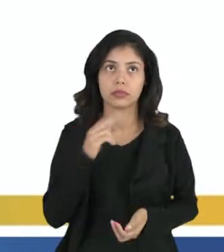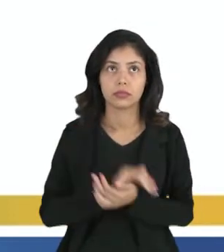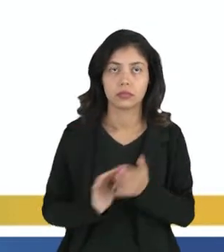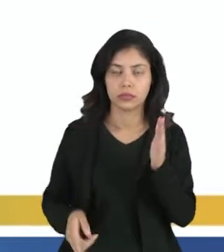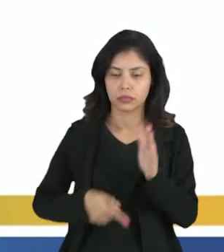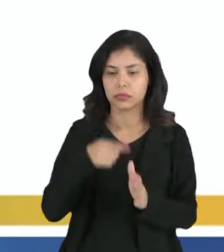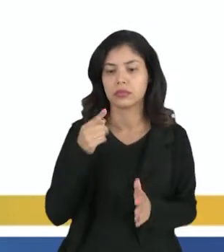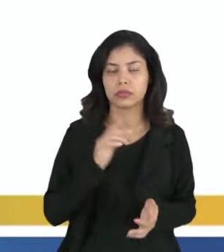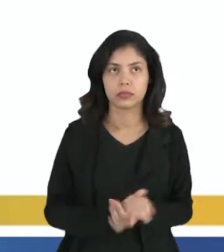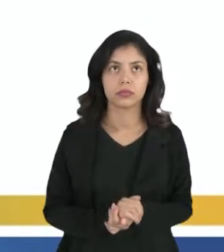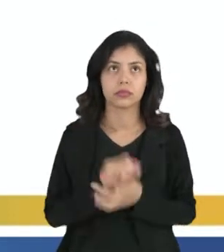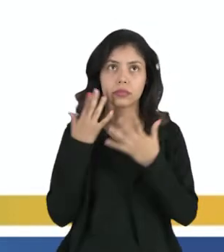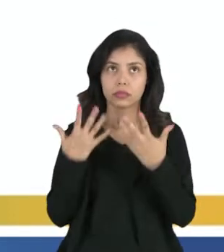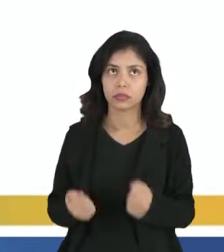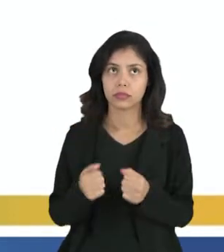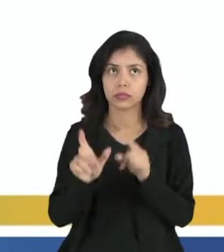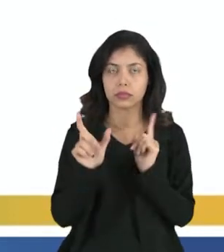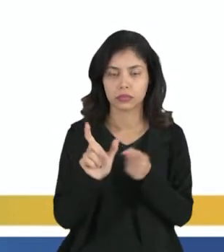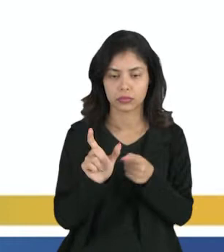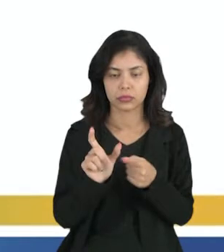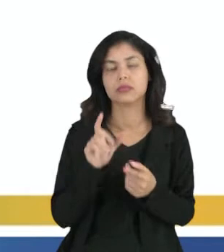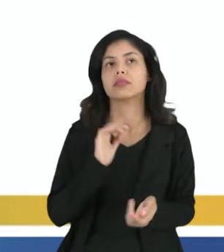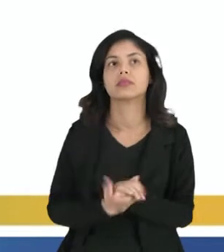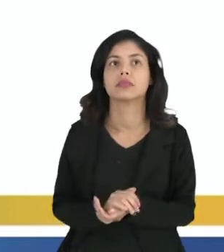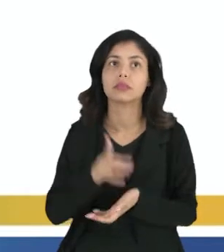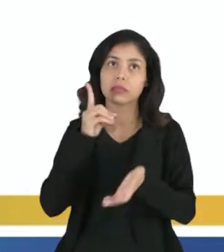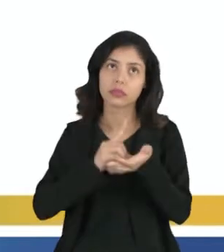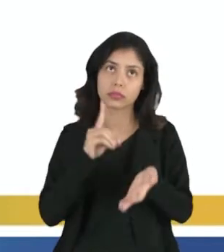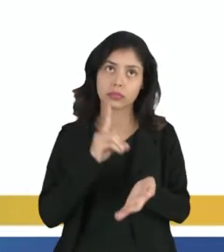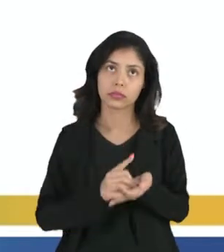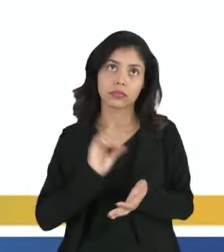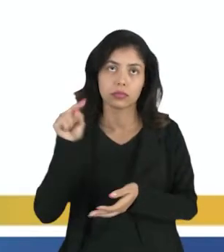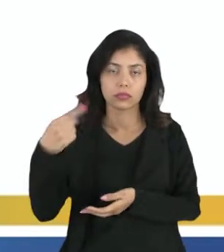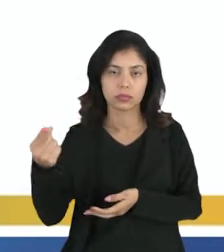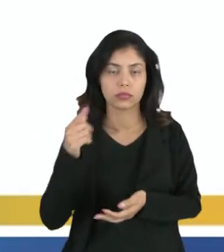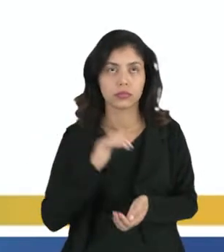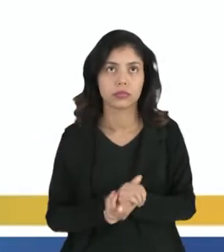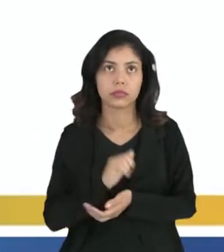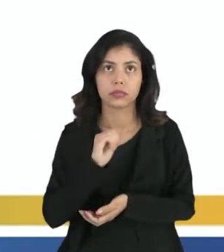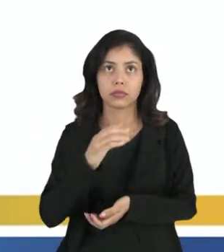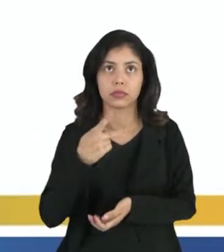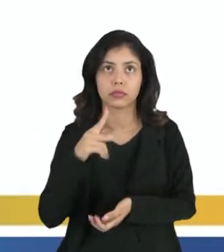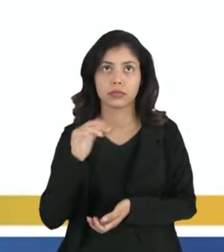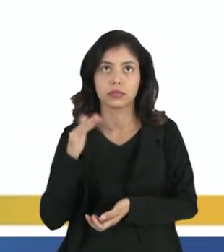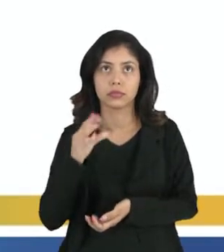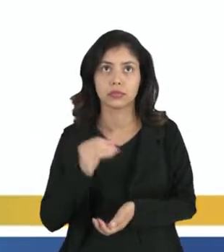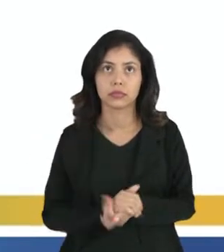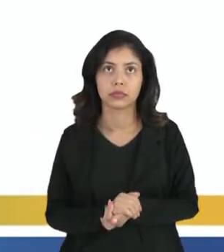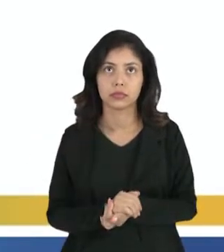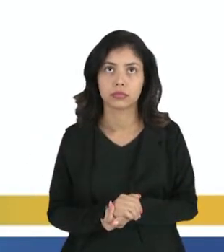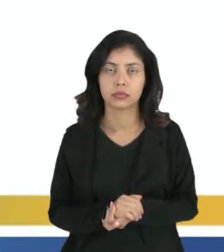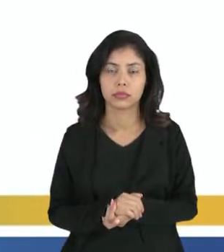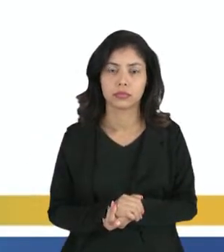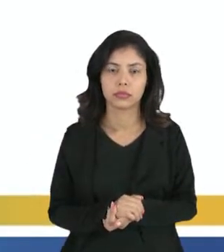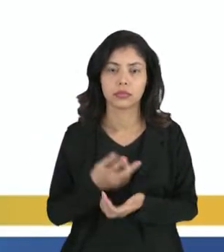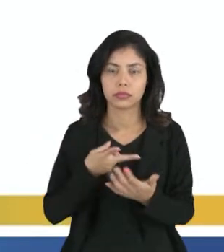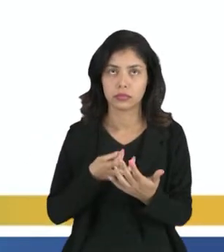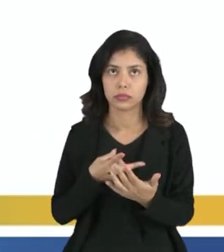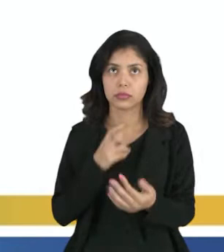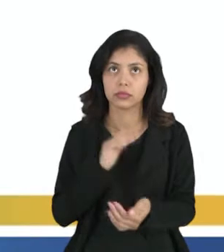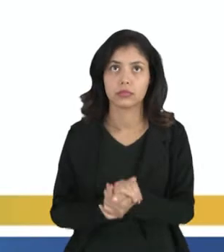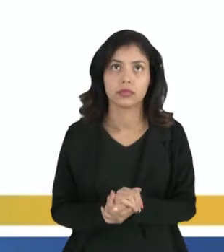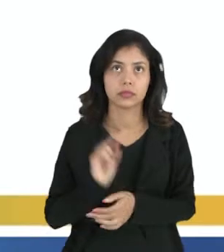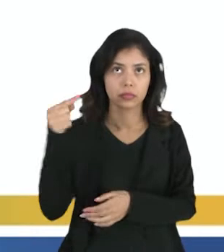ou seja, a primeira acepção da palavra. Nos dicionários, depois da acepção